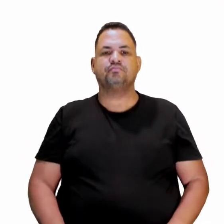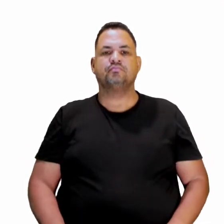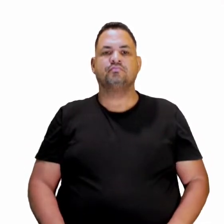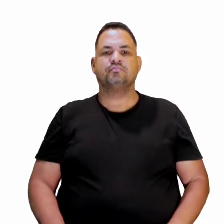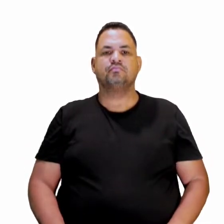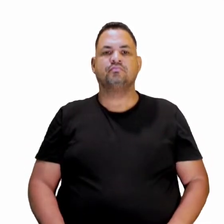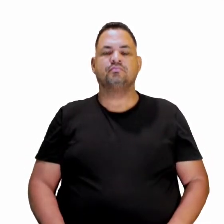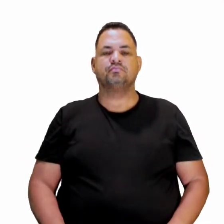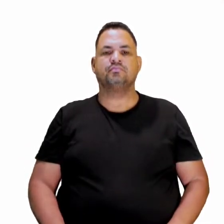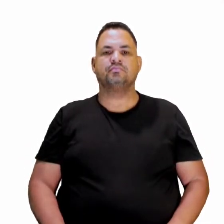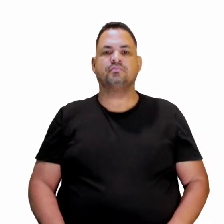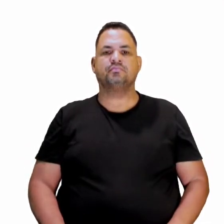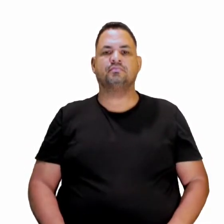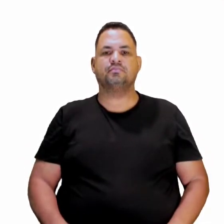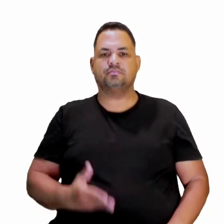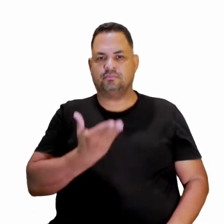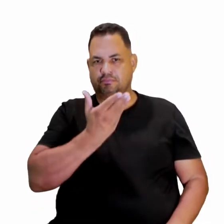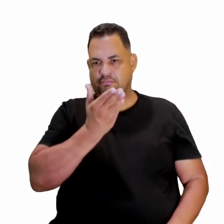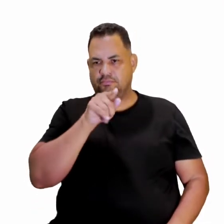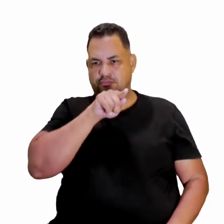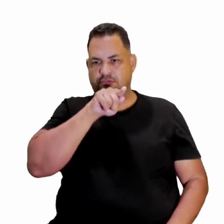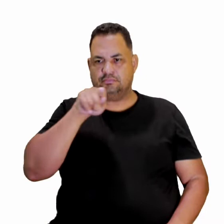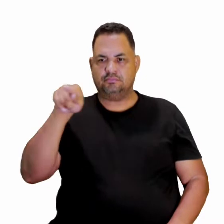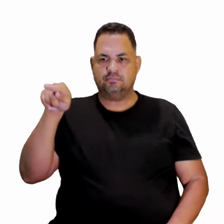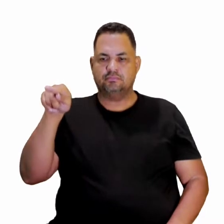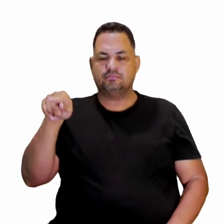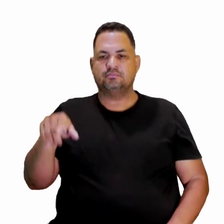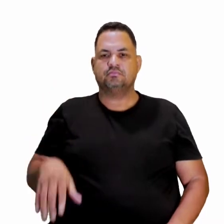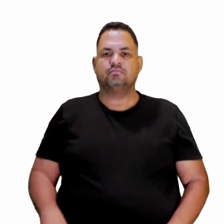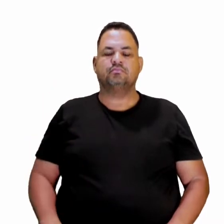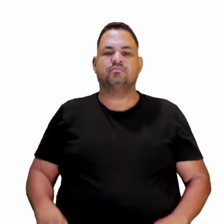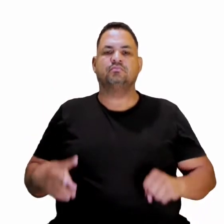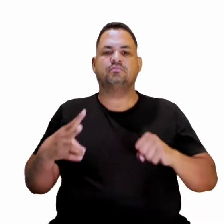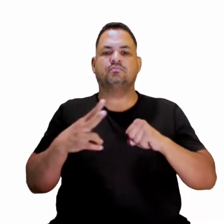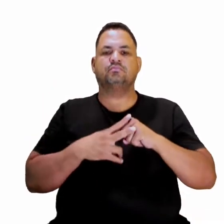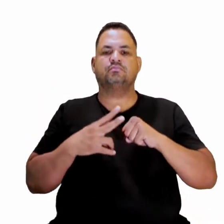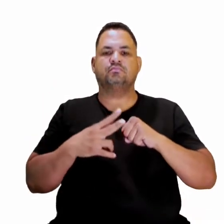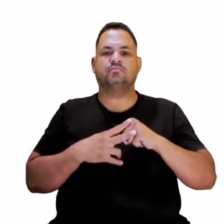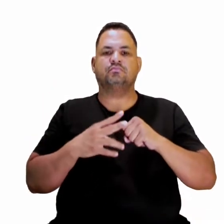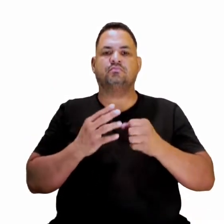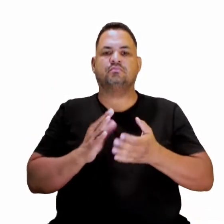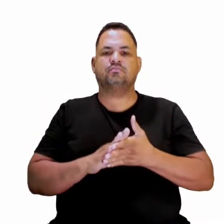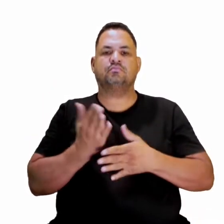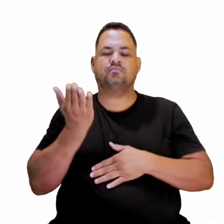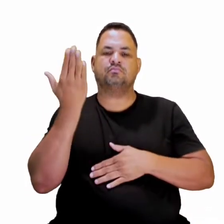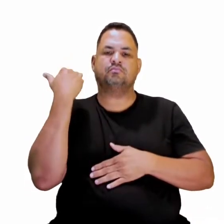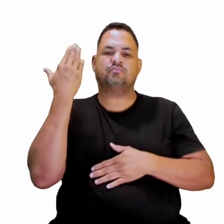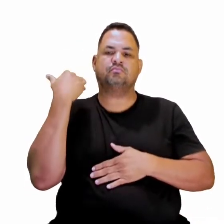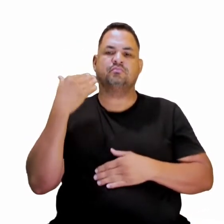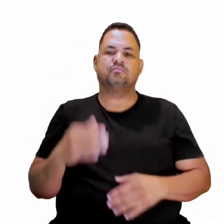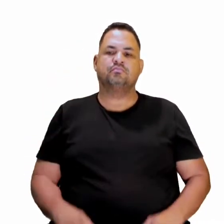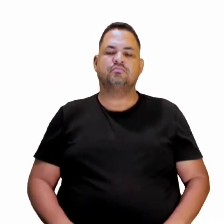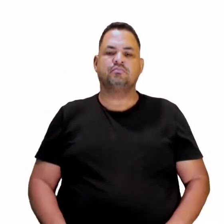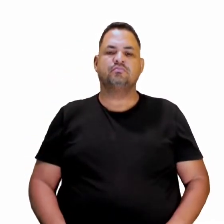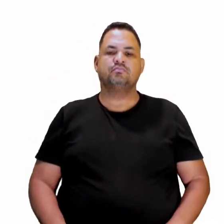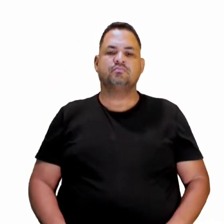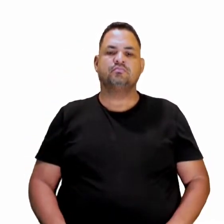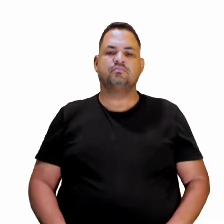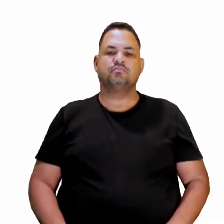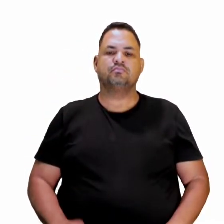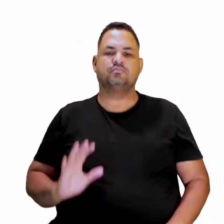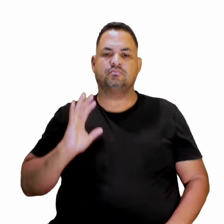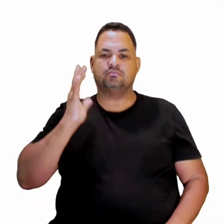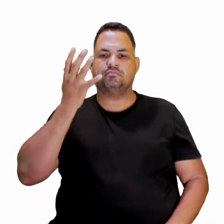justamente esse aqui que está sublinhado, certo? E esse verbo está no passado.